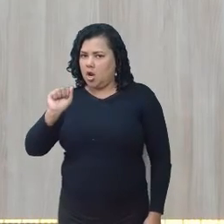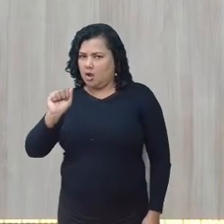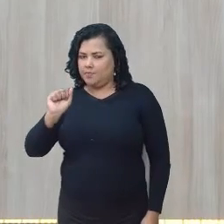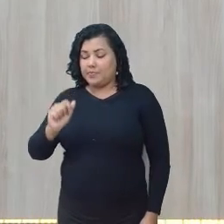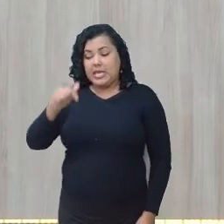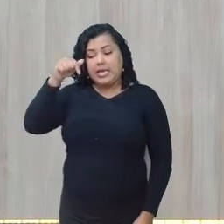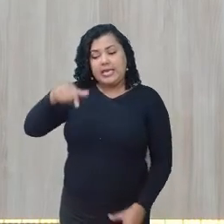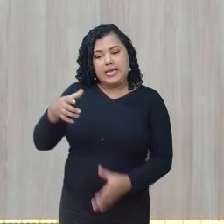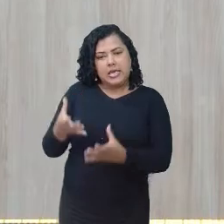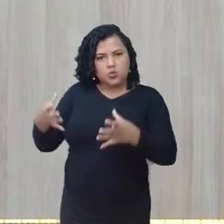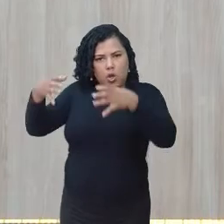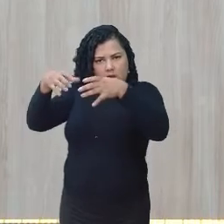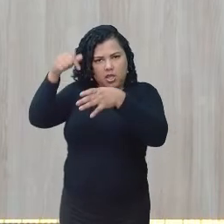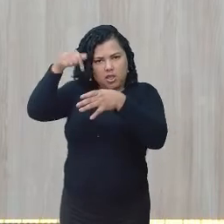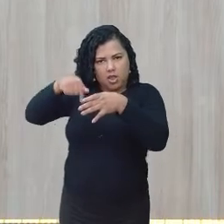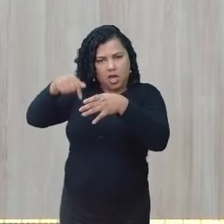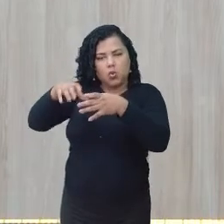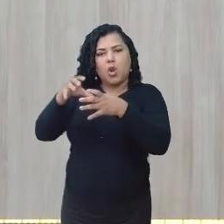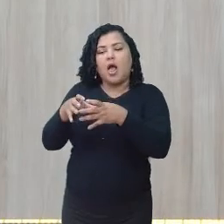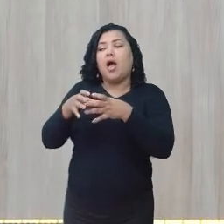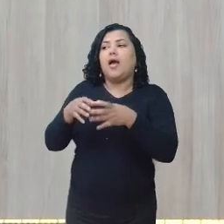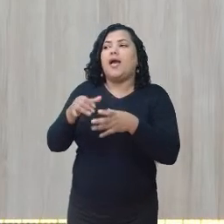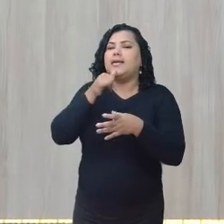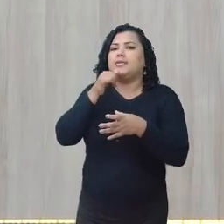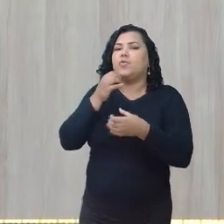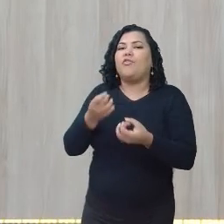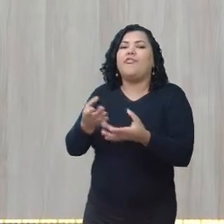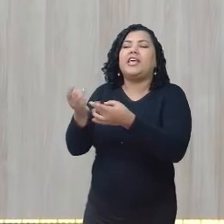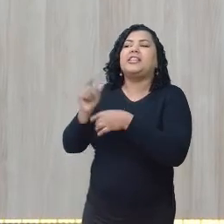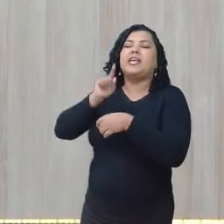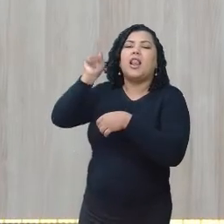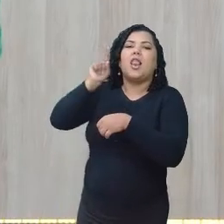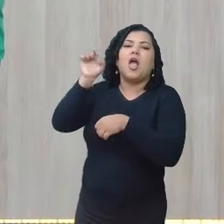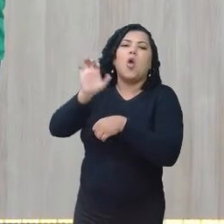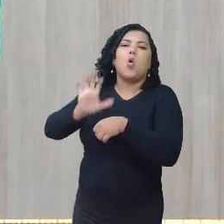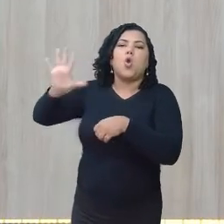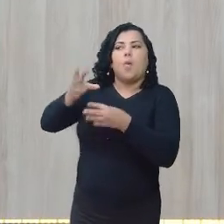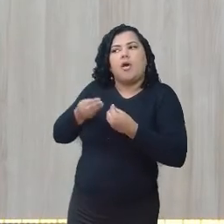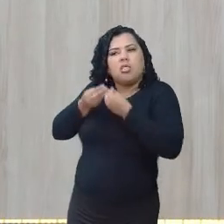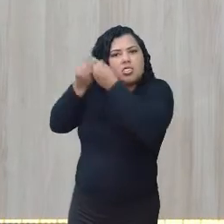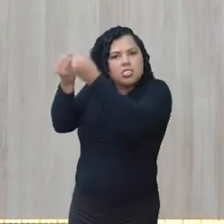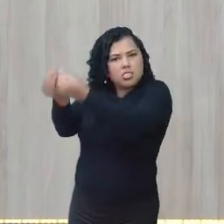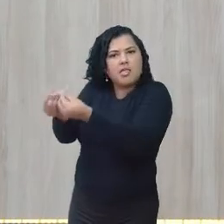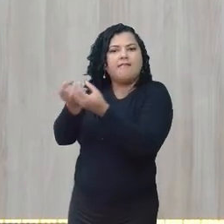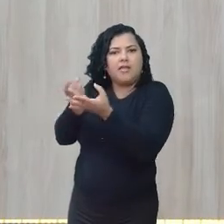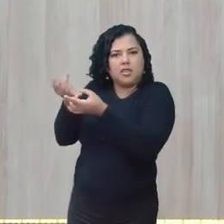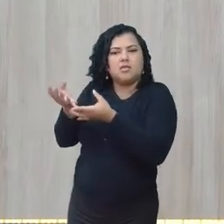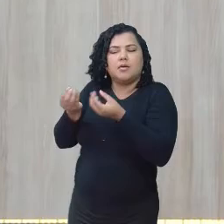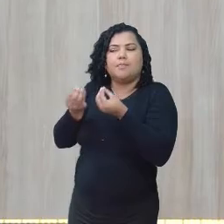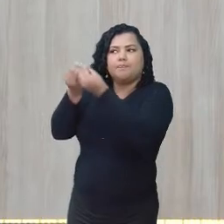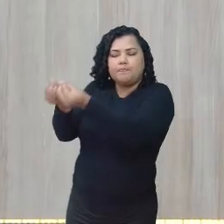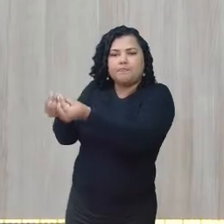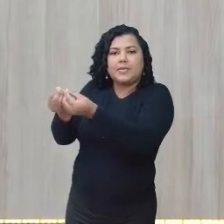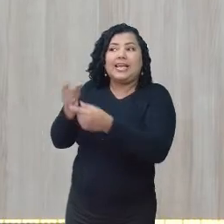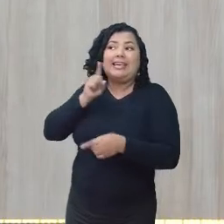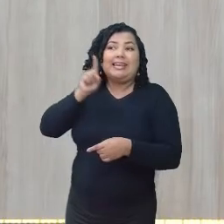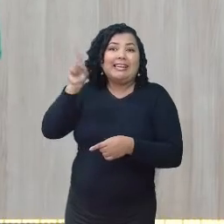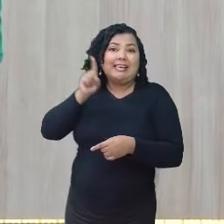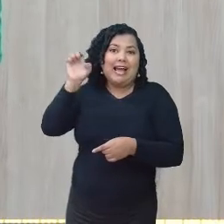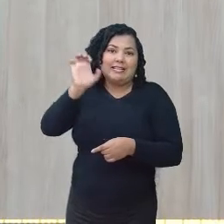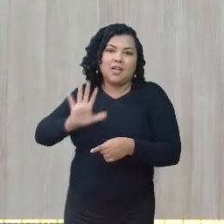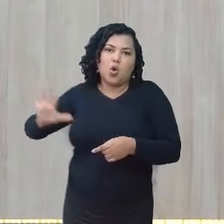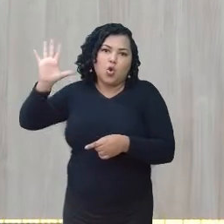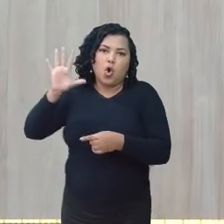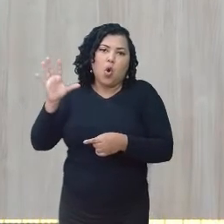exportados, né, para a região da Europa, e lá na Europa eles eram refinados. Por que não se refinava o açúcar aqui antes